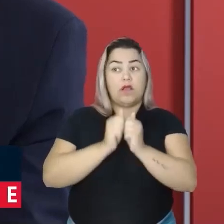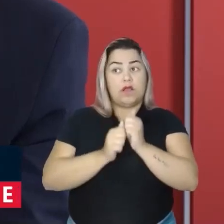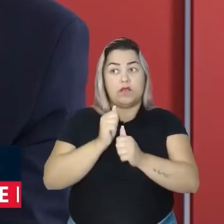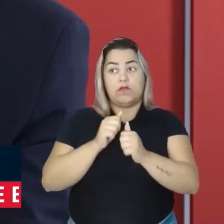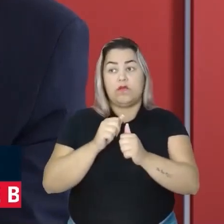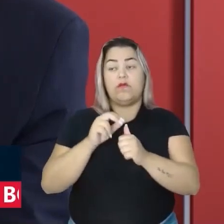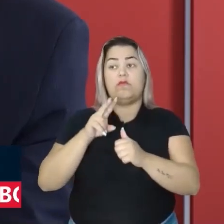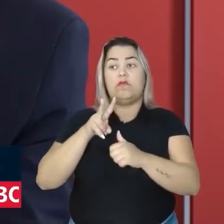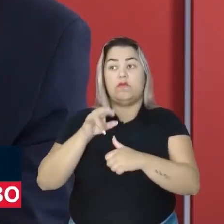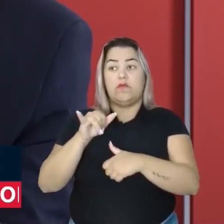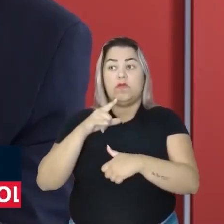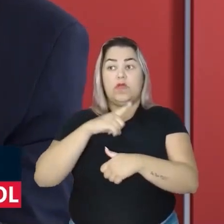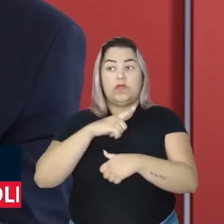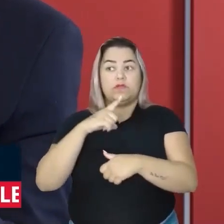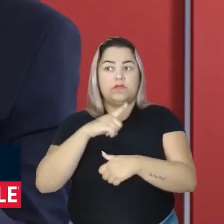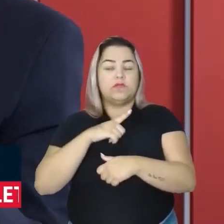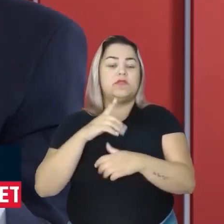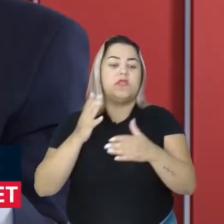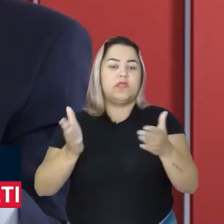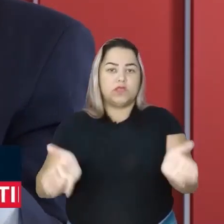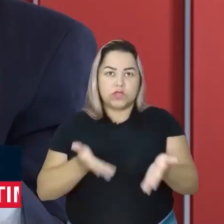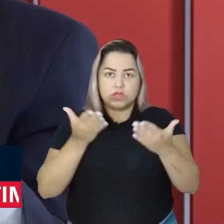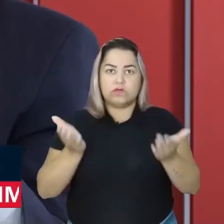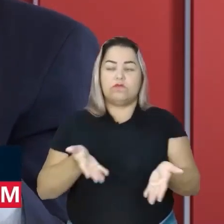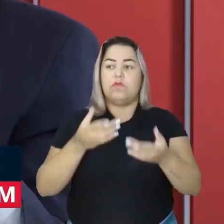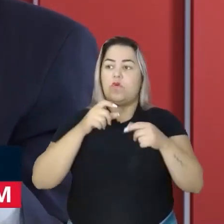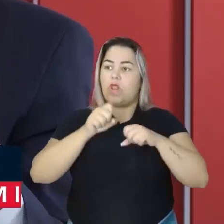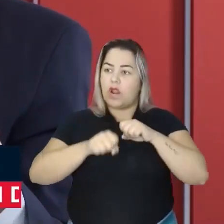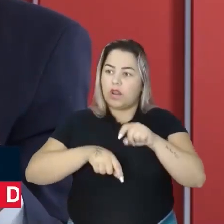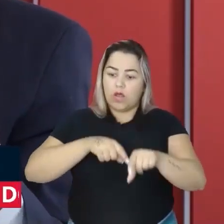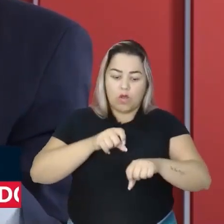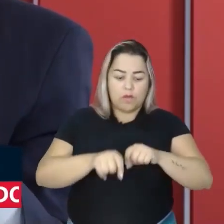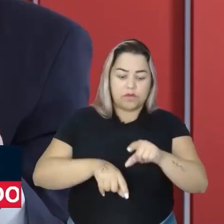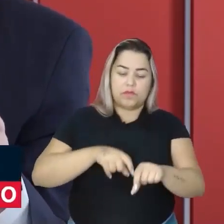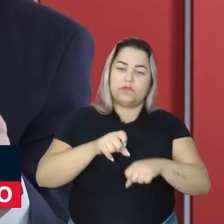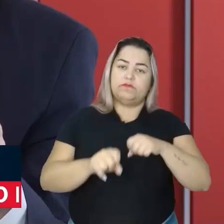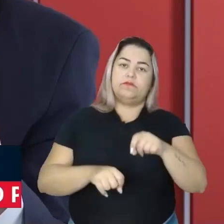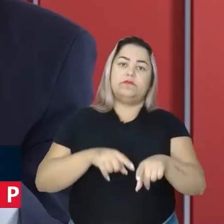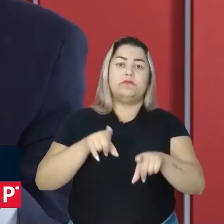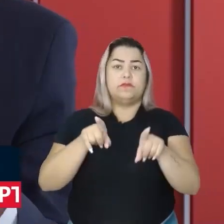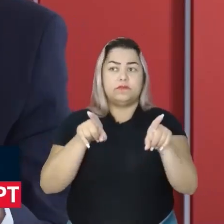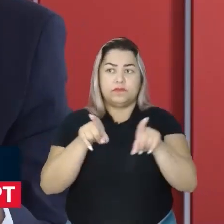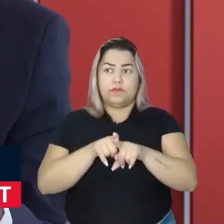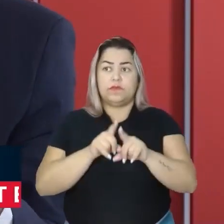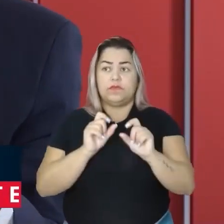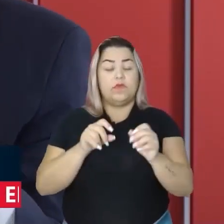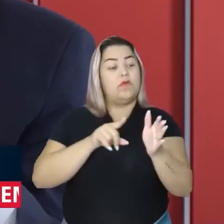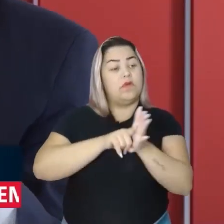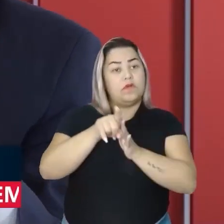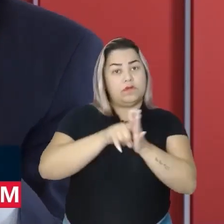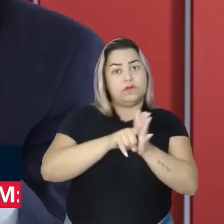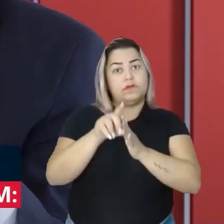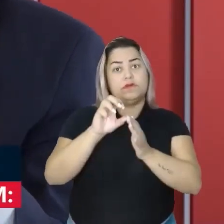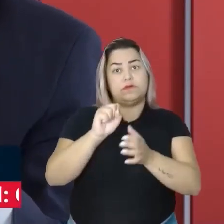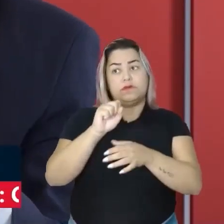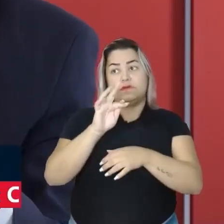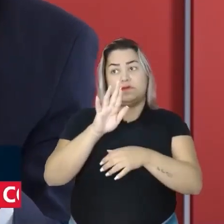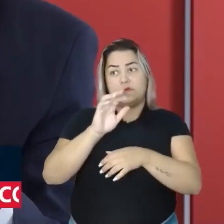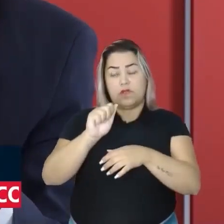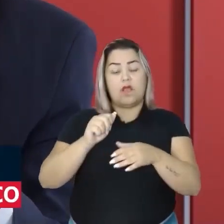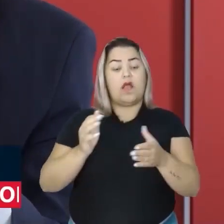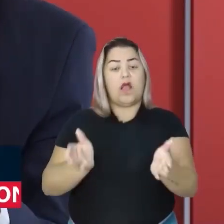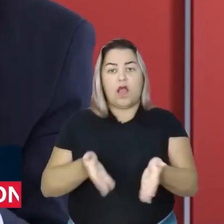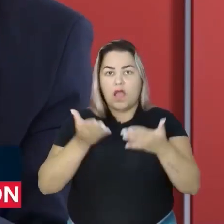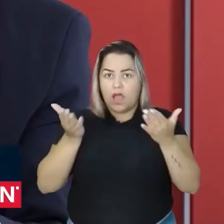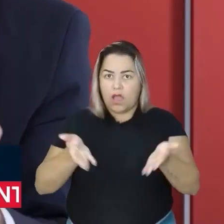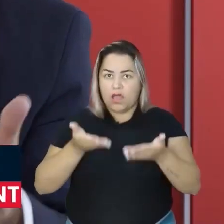feijão. Então nós temos que estimular o plantio, dar assistência, dar condições. Por isso que o plano safra estimula que produza